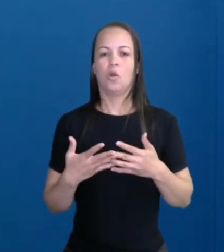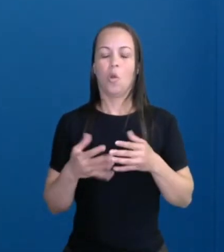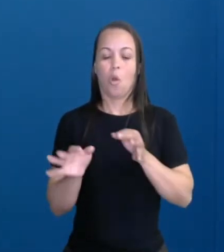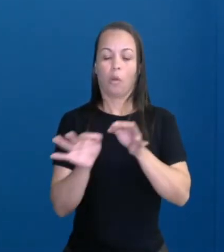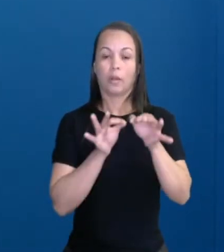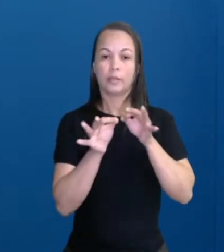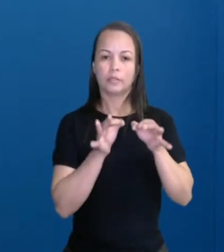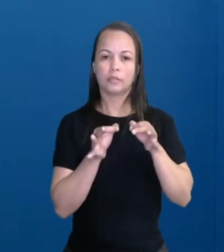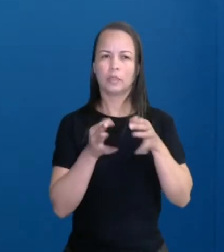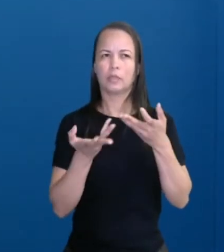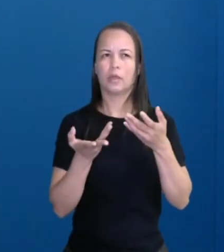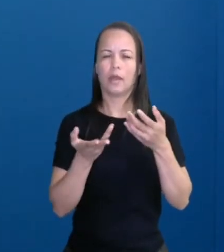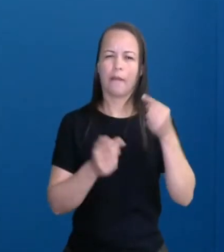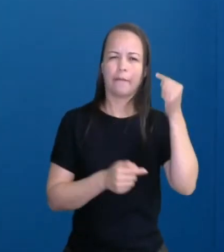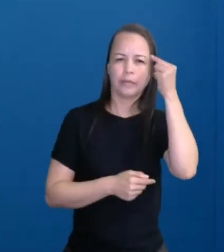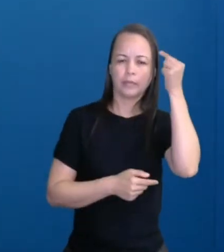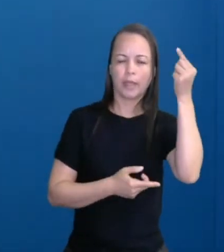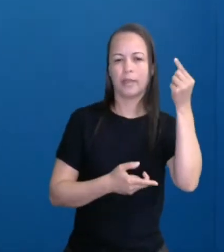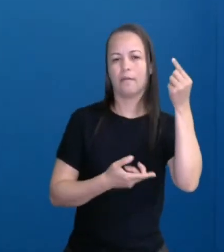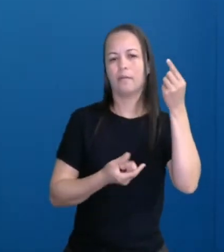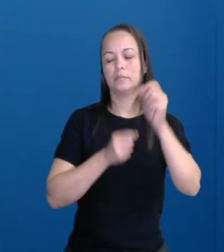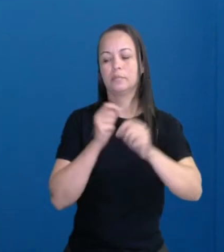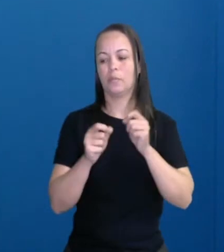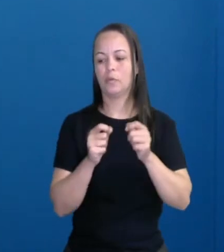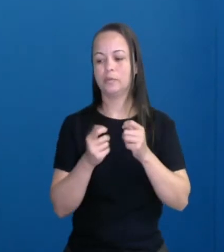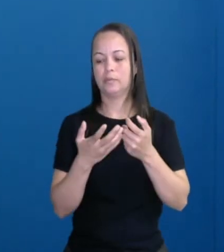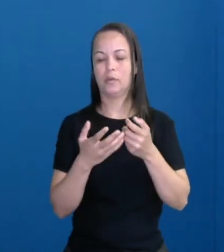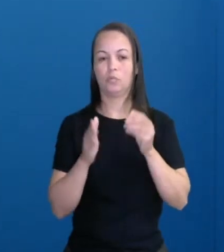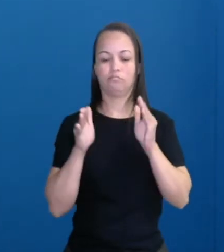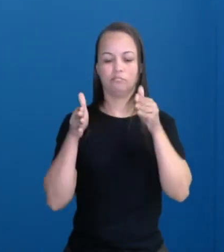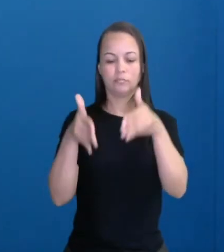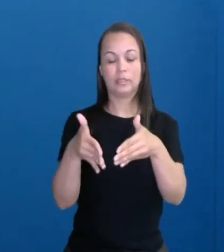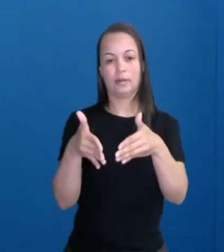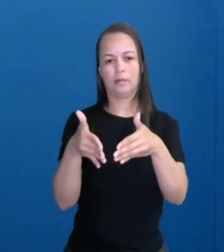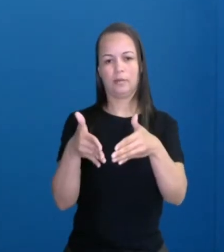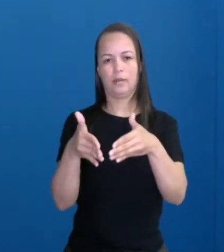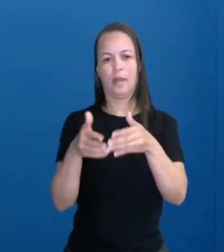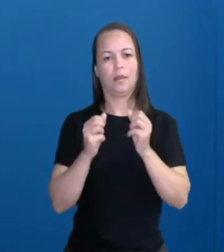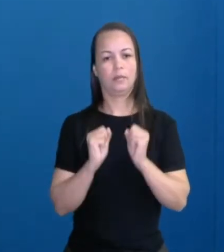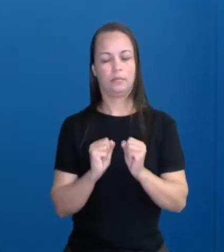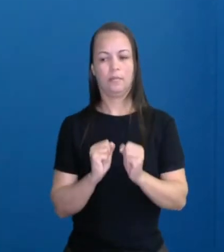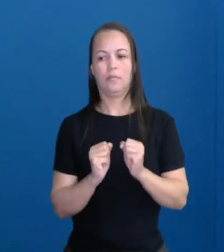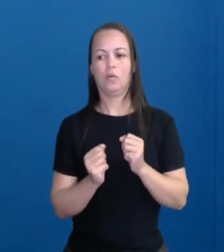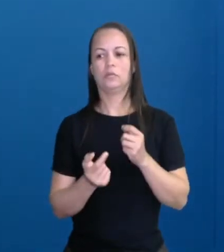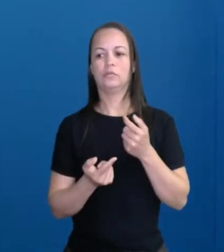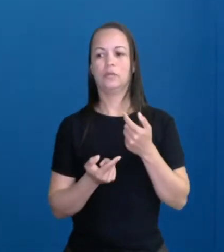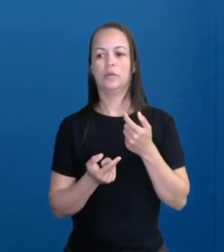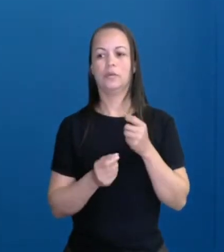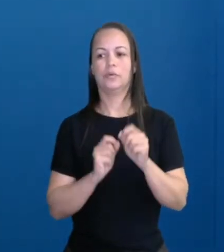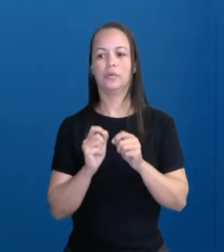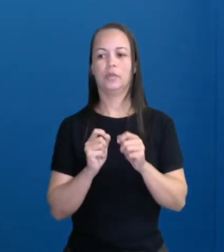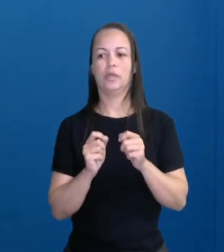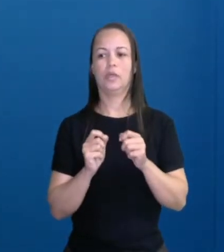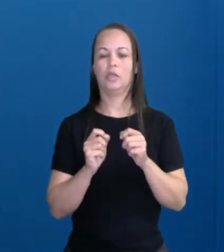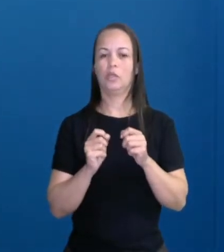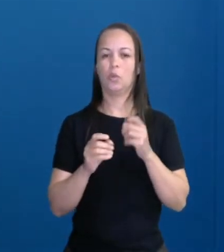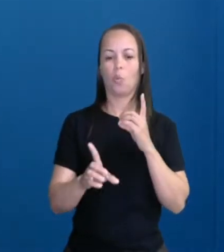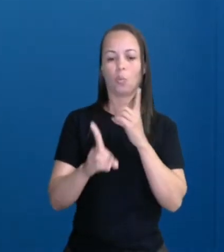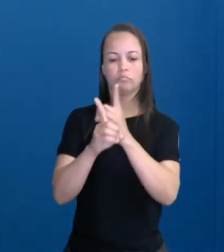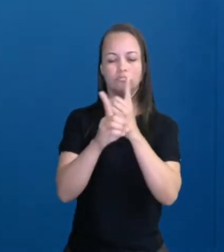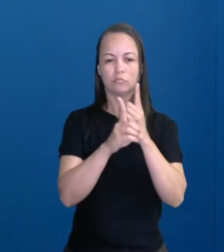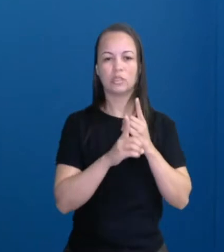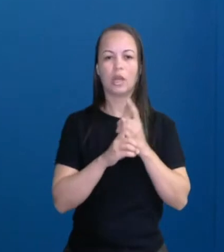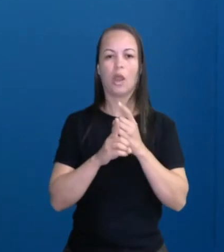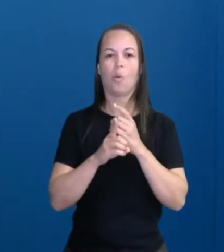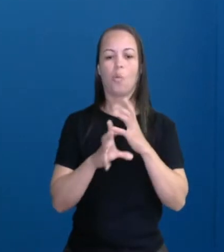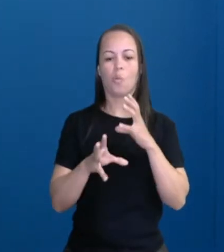aqui a ideia de proporção direta, né, a nossa proporção direta, a gente vem fazer os cálculos para achar os valores de x